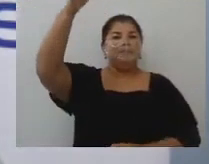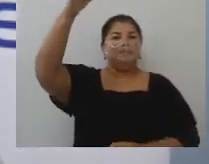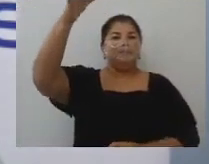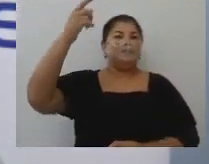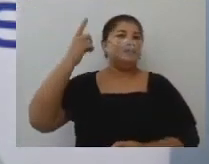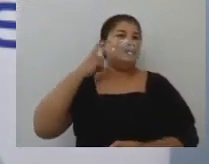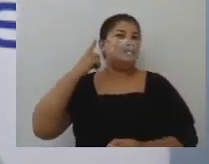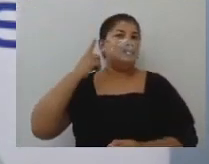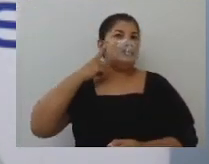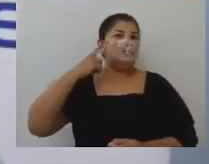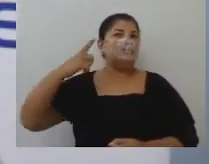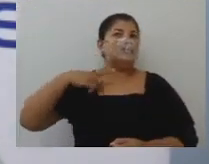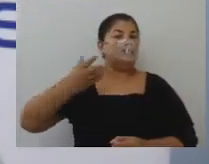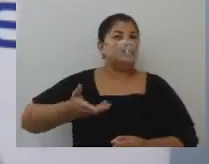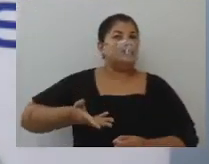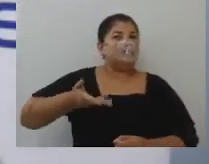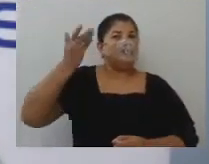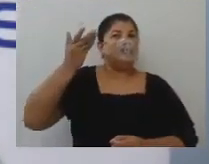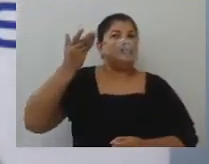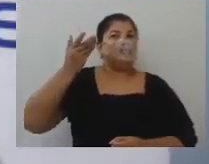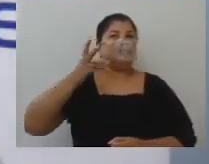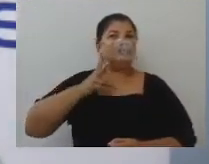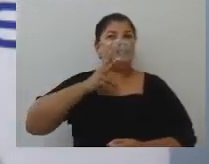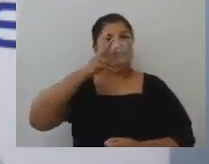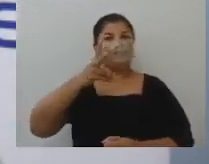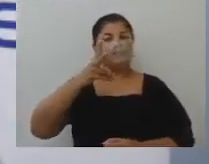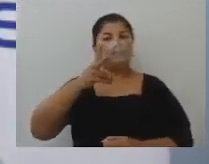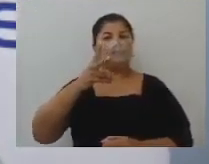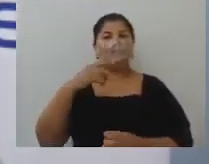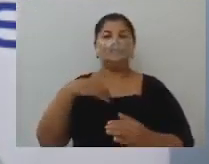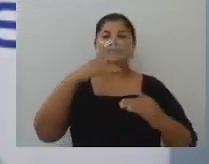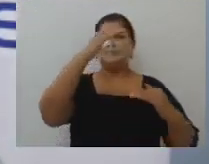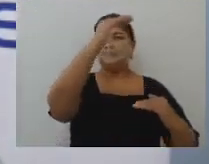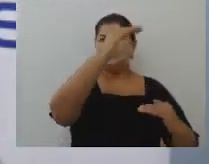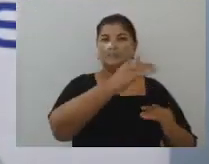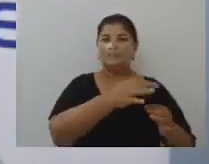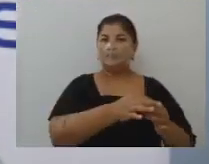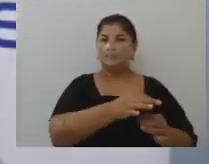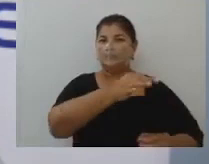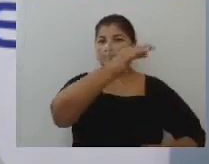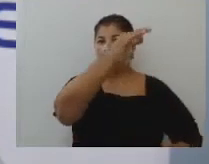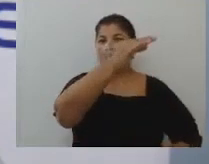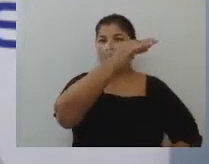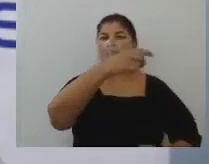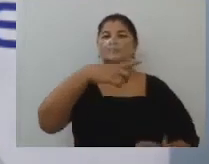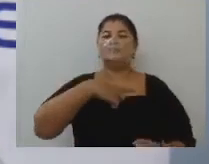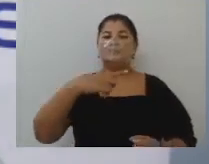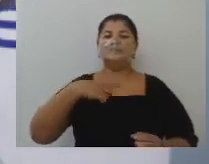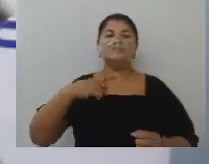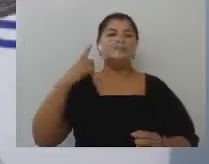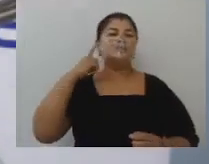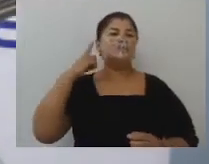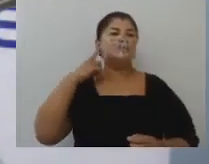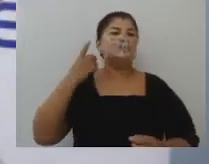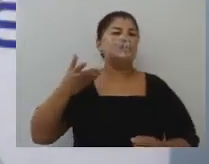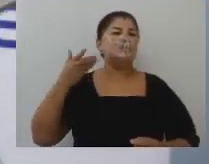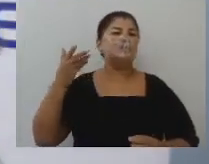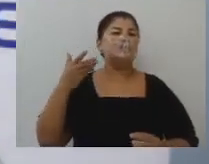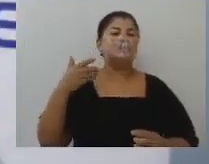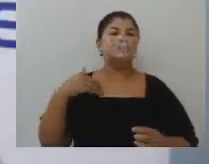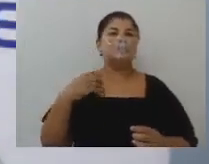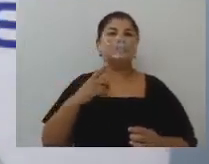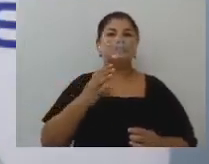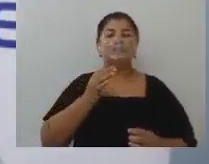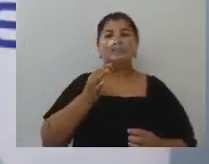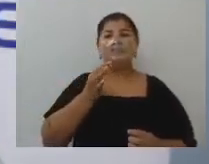ele é grave. É um som cheio. Mas quando o tubo é pequeno, o som deve ser um som mais